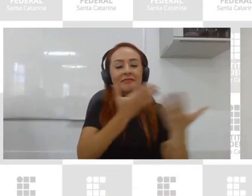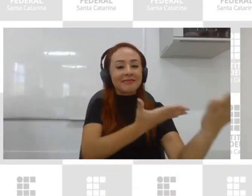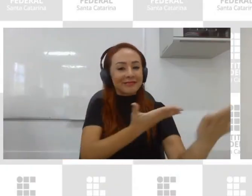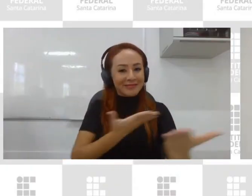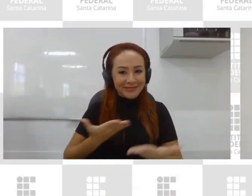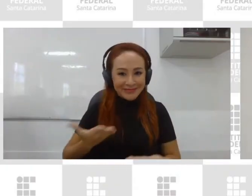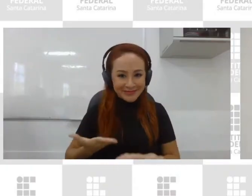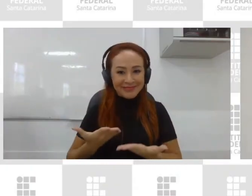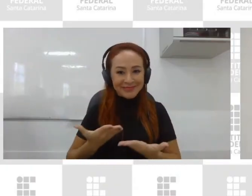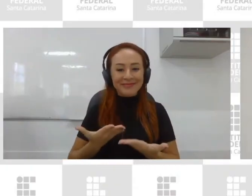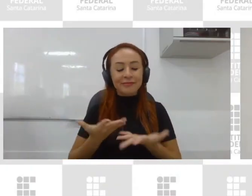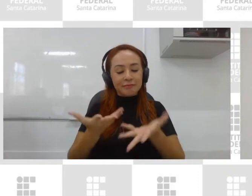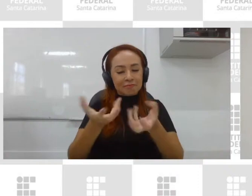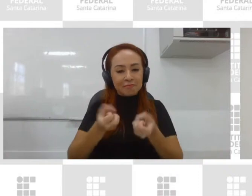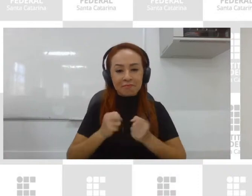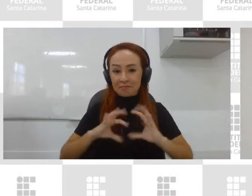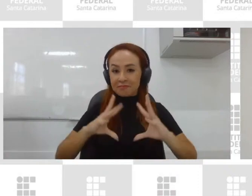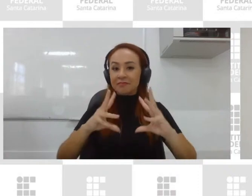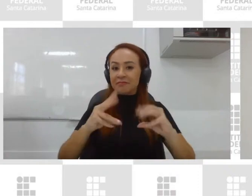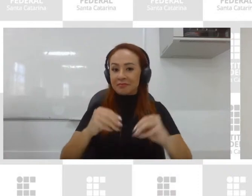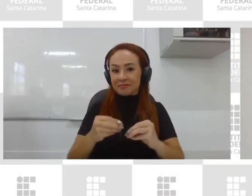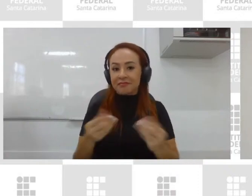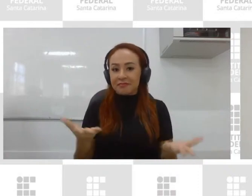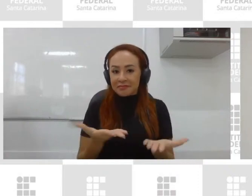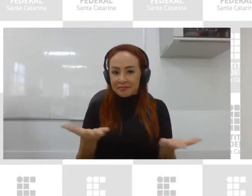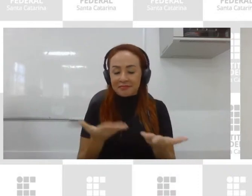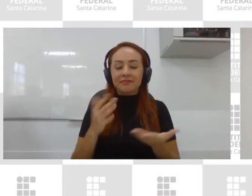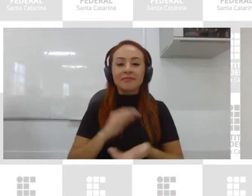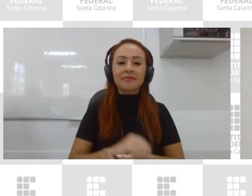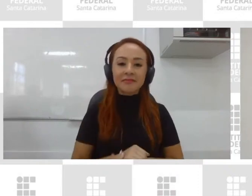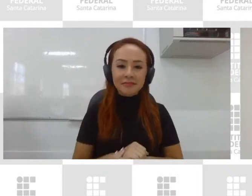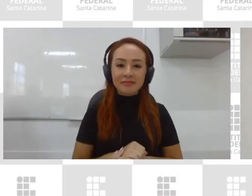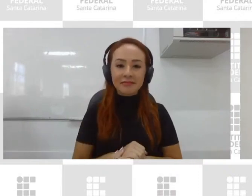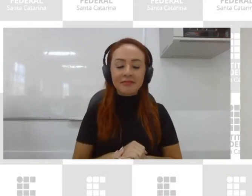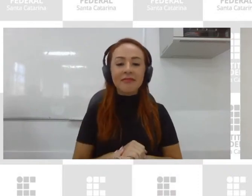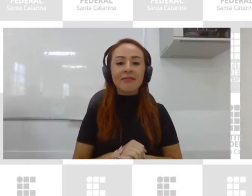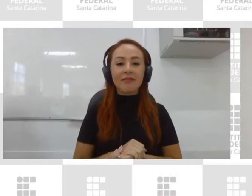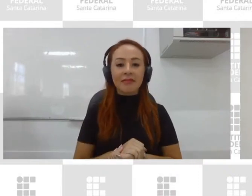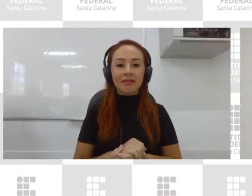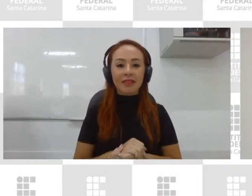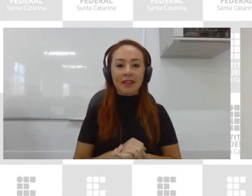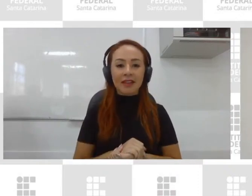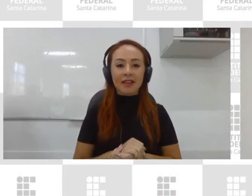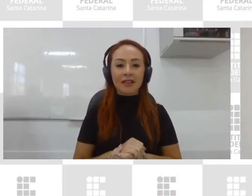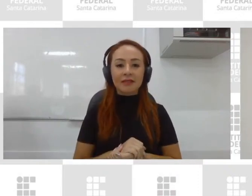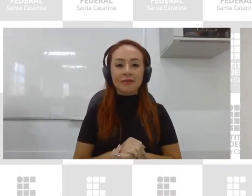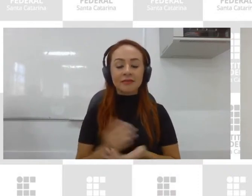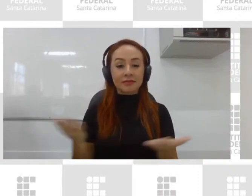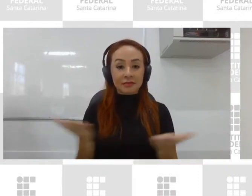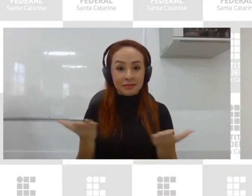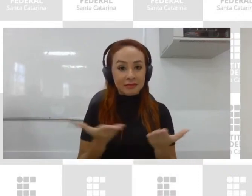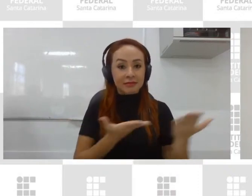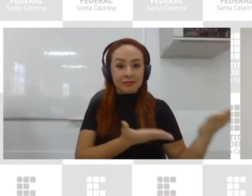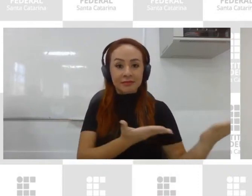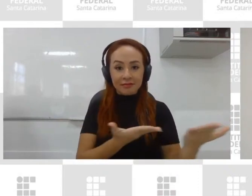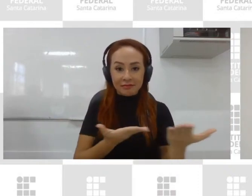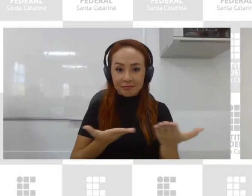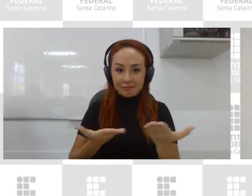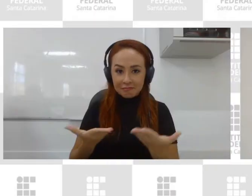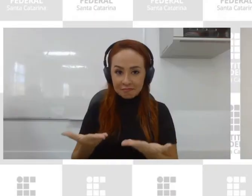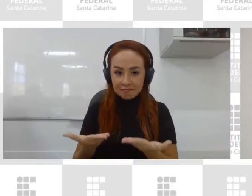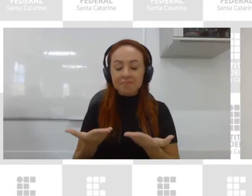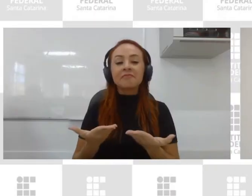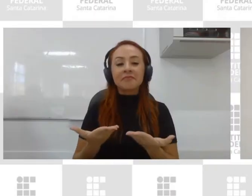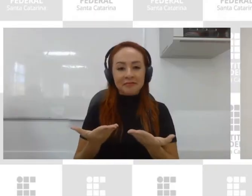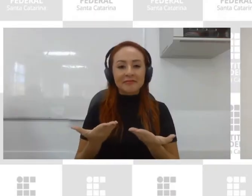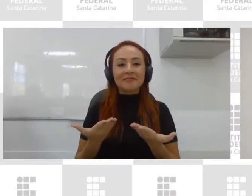acolhidas e acolhidos. Hoje nós estamos aqui, então, vamos receber com grande alegria,